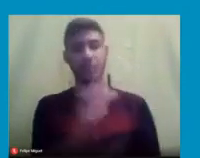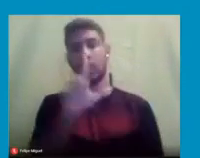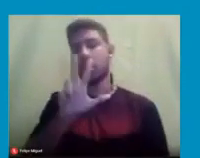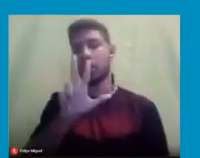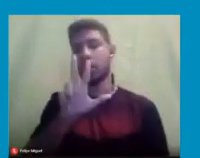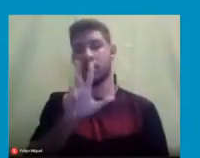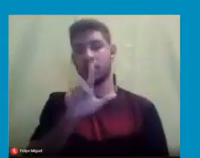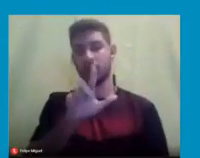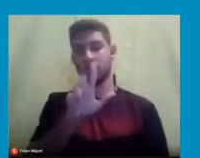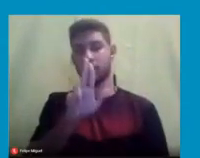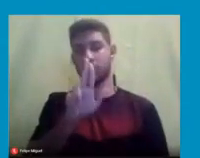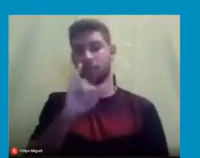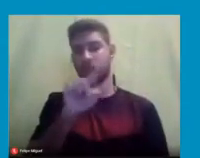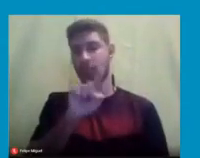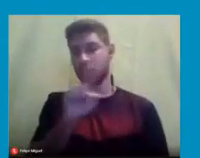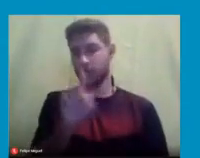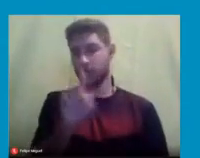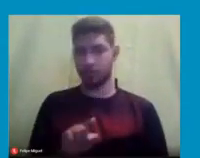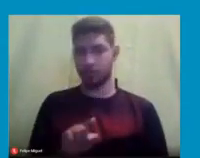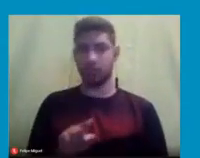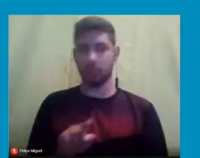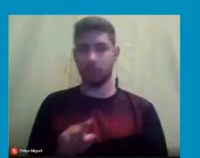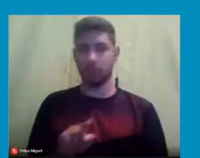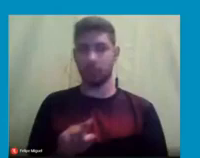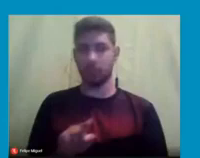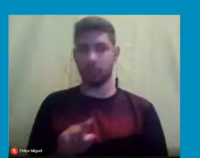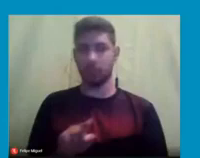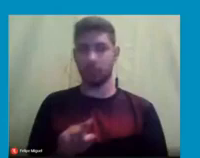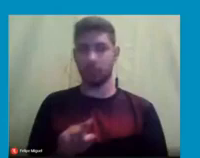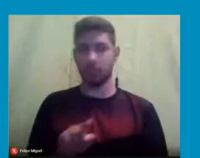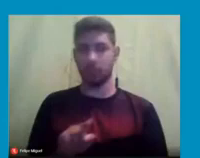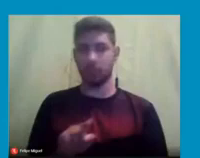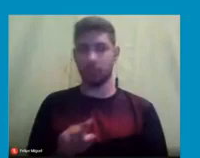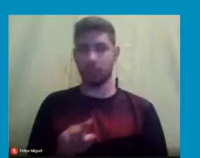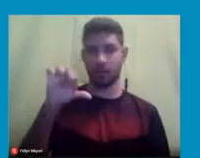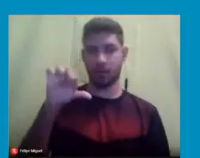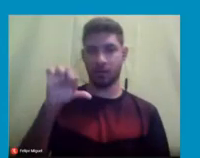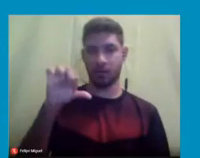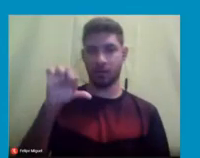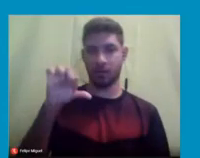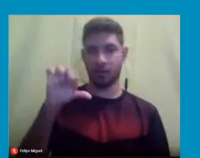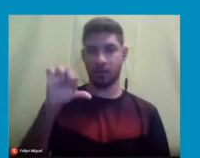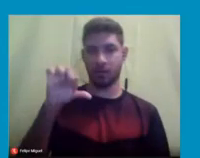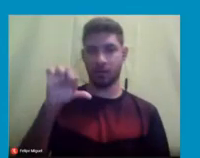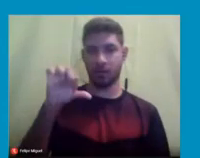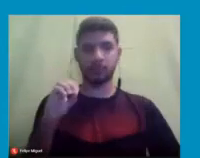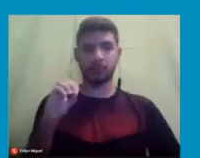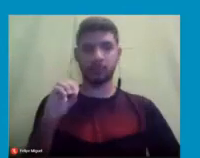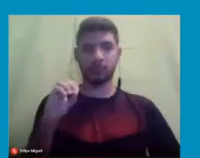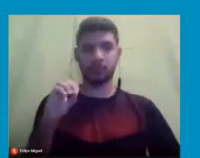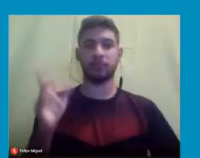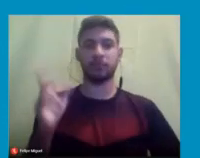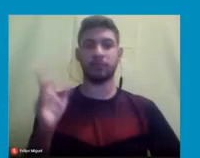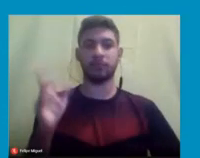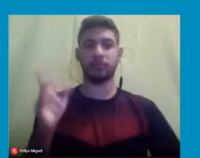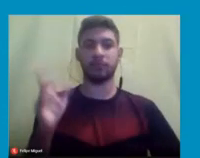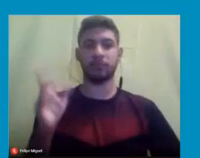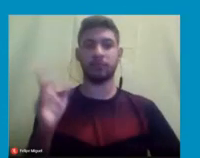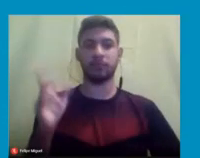já o livro ele se passa em 1900, não é isso? Isso. 1900